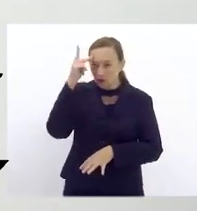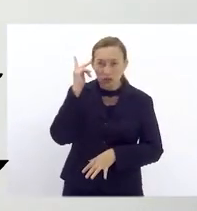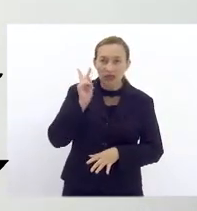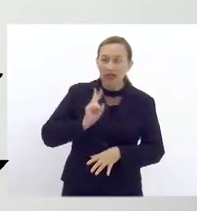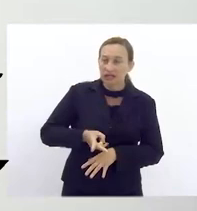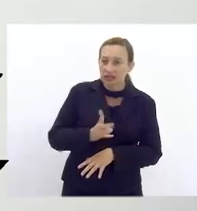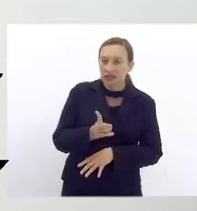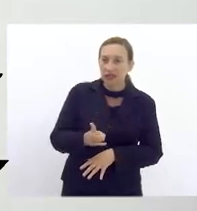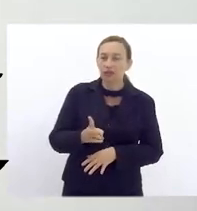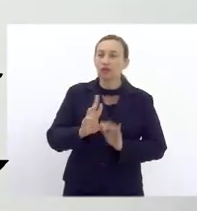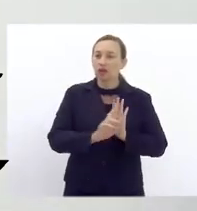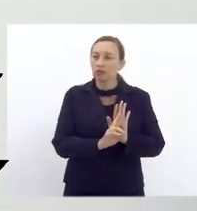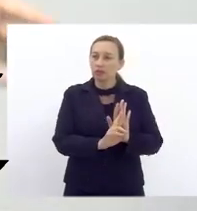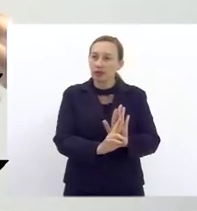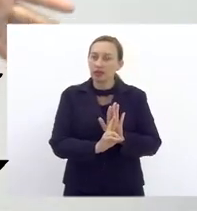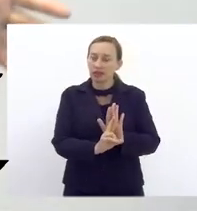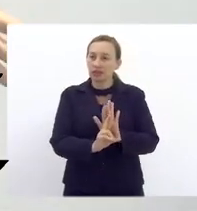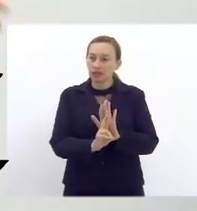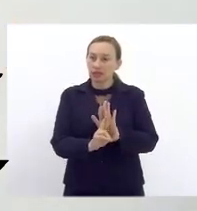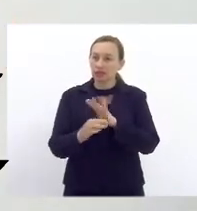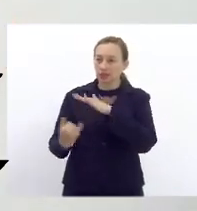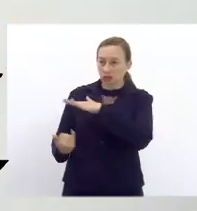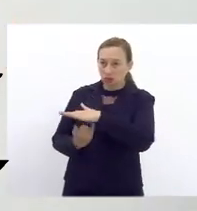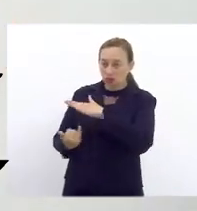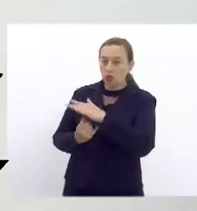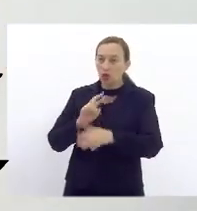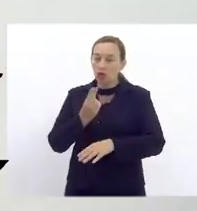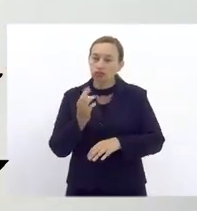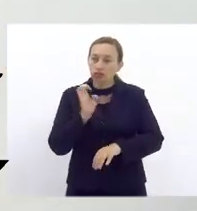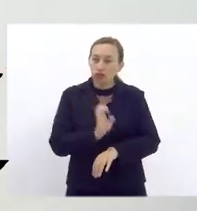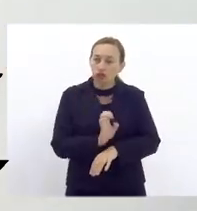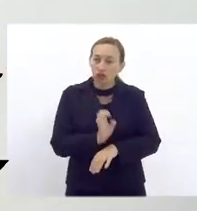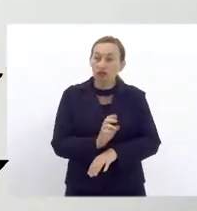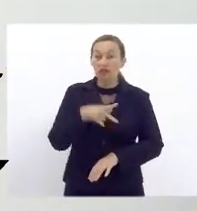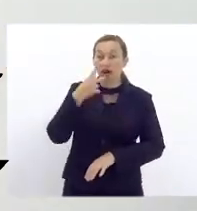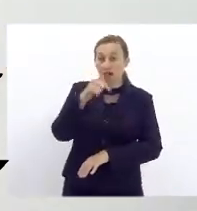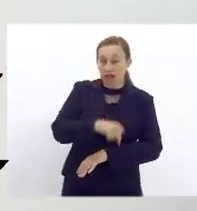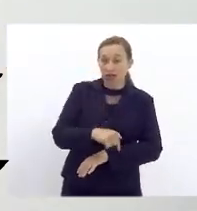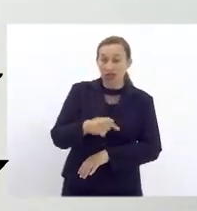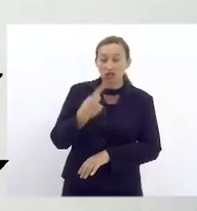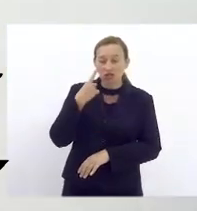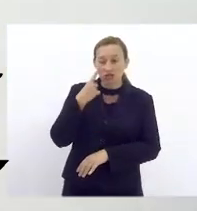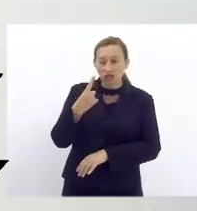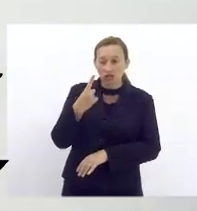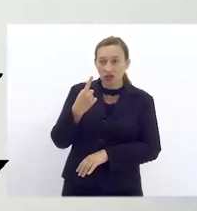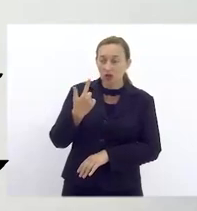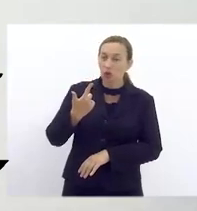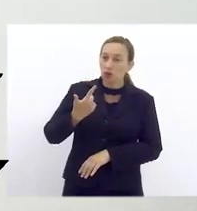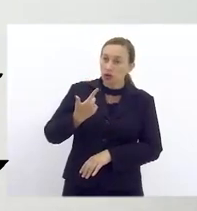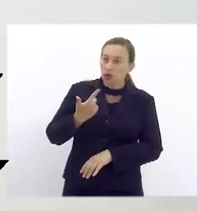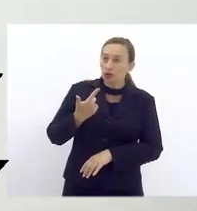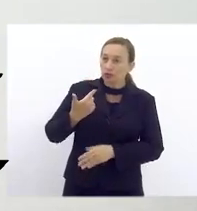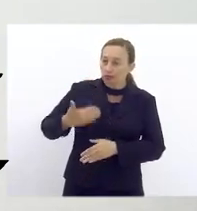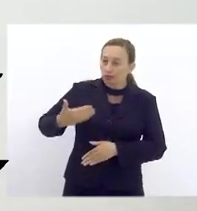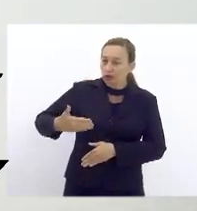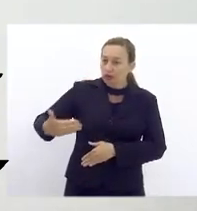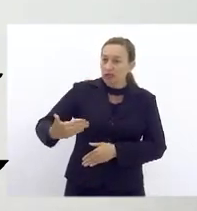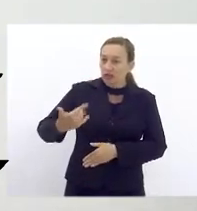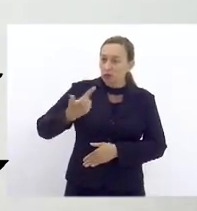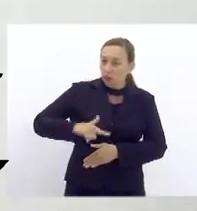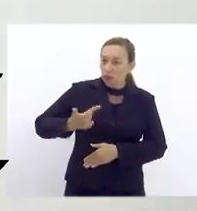todas as vezes que representantes dessa institucionalidade ou do Estado vão falar aqui a gente vê sempre um processo de